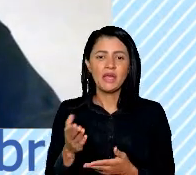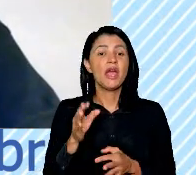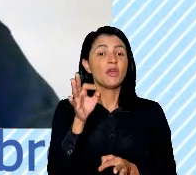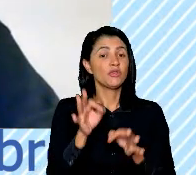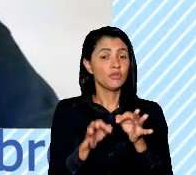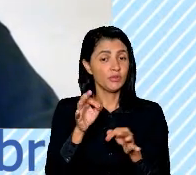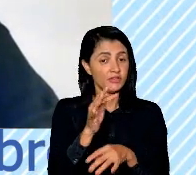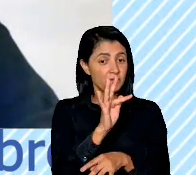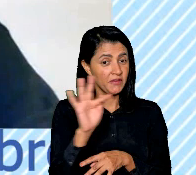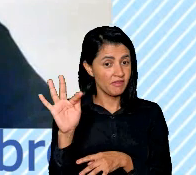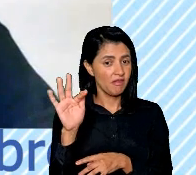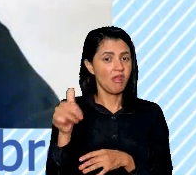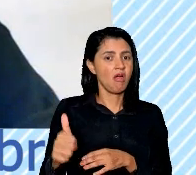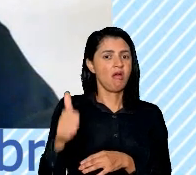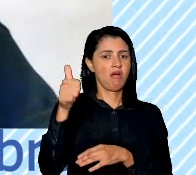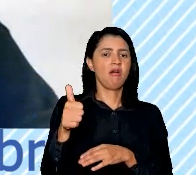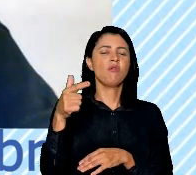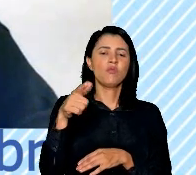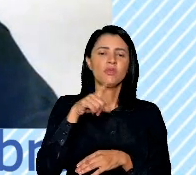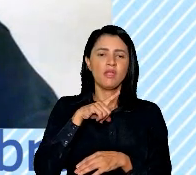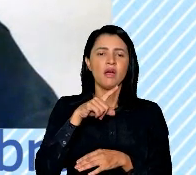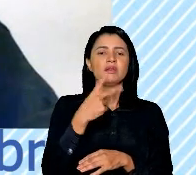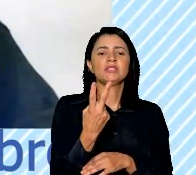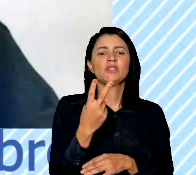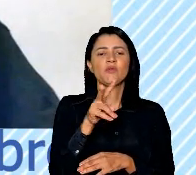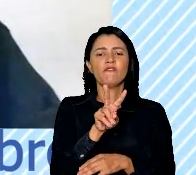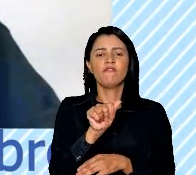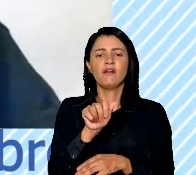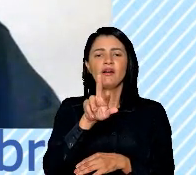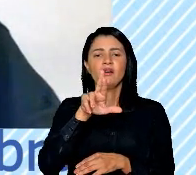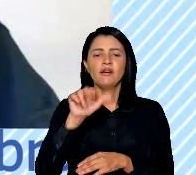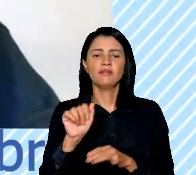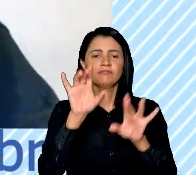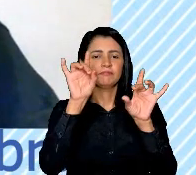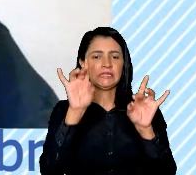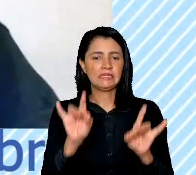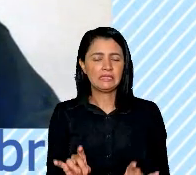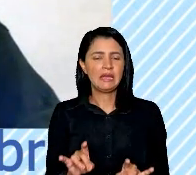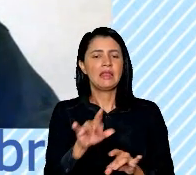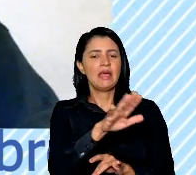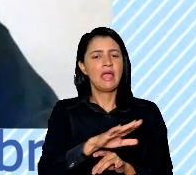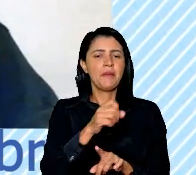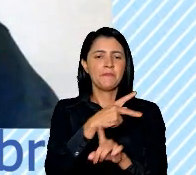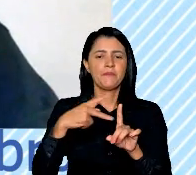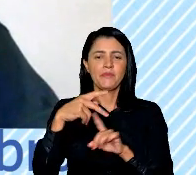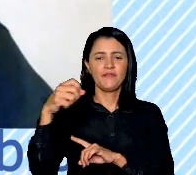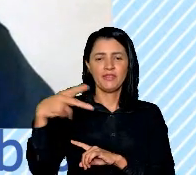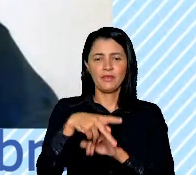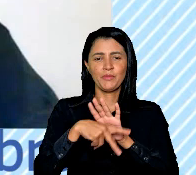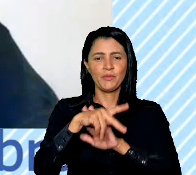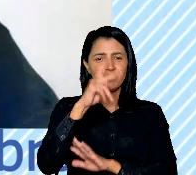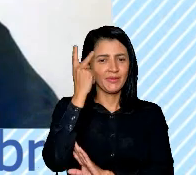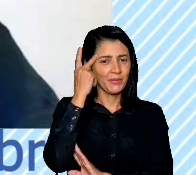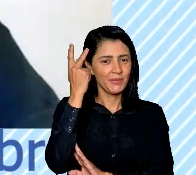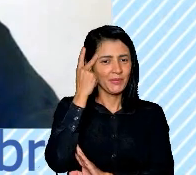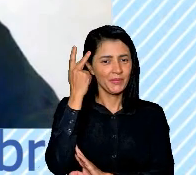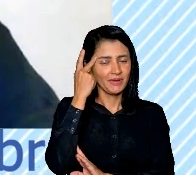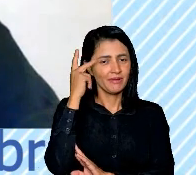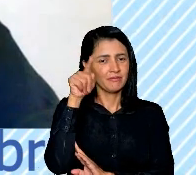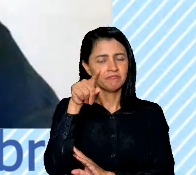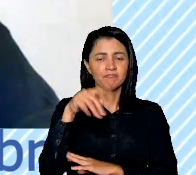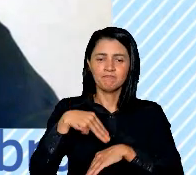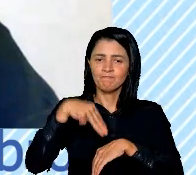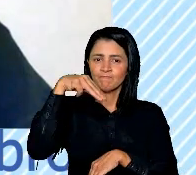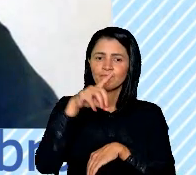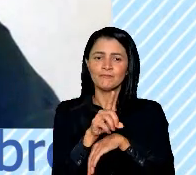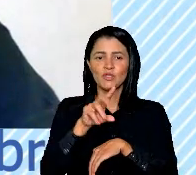federal titular da 2ª Vara especializada em matéria previdenciária de São Paulo, mestra e